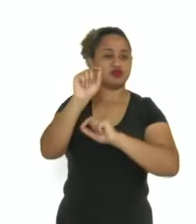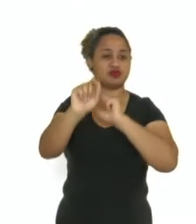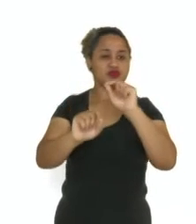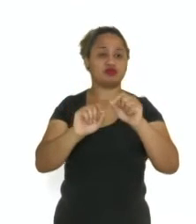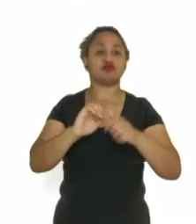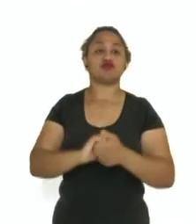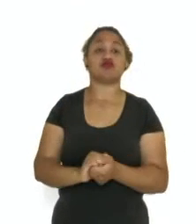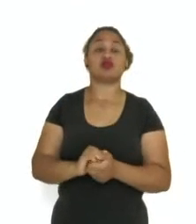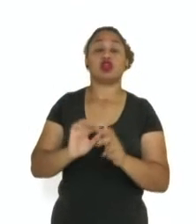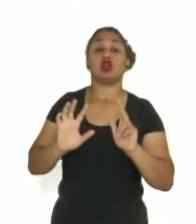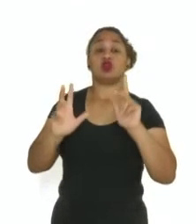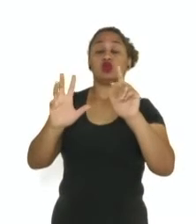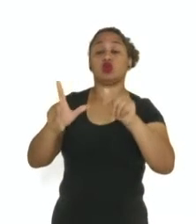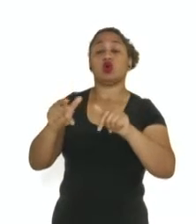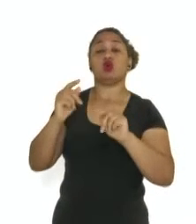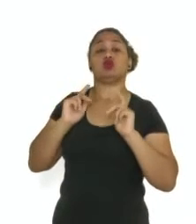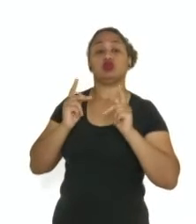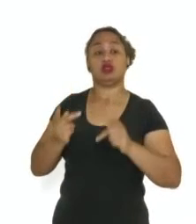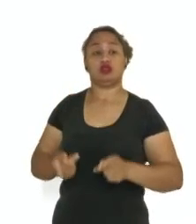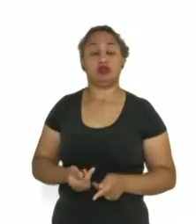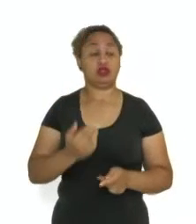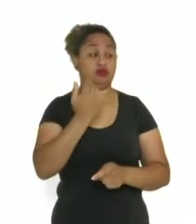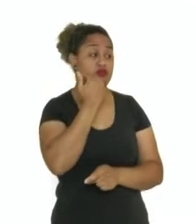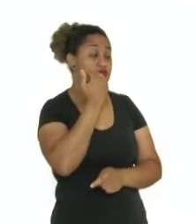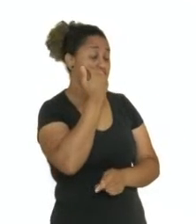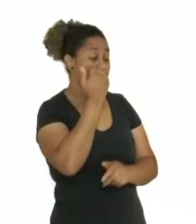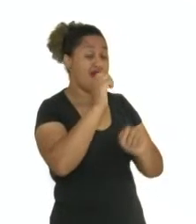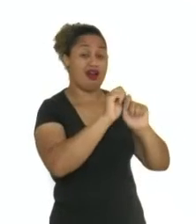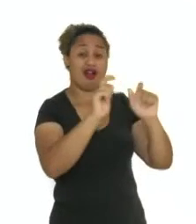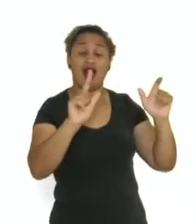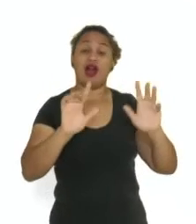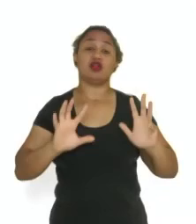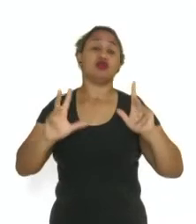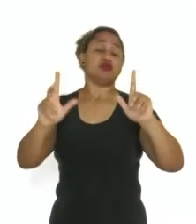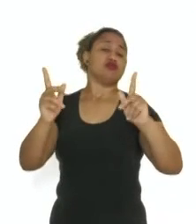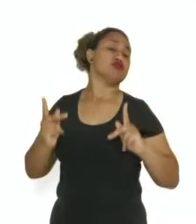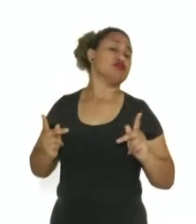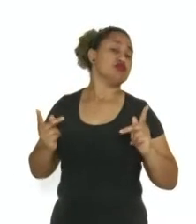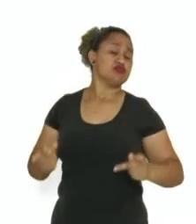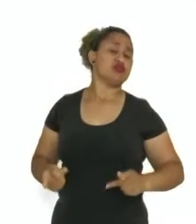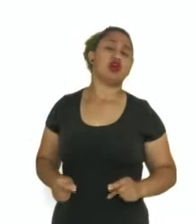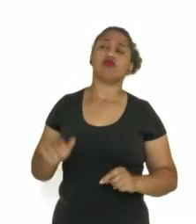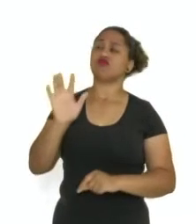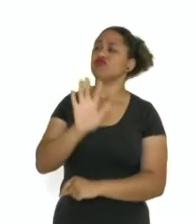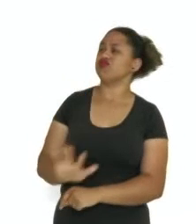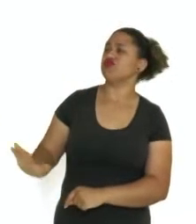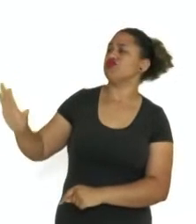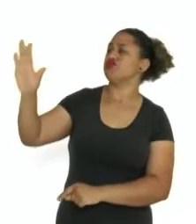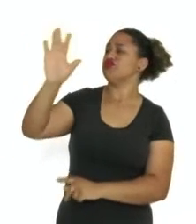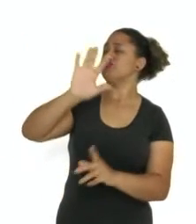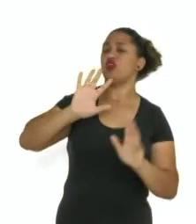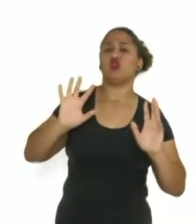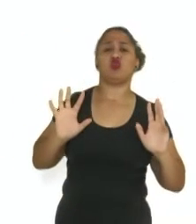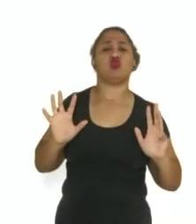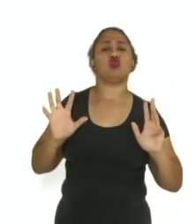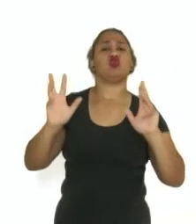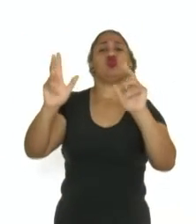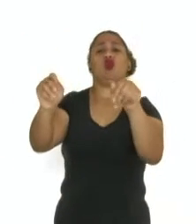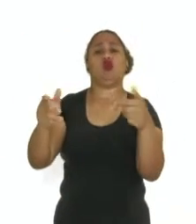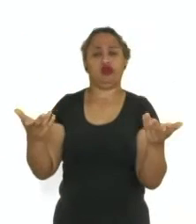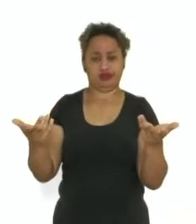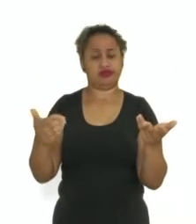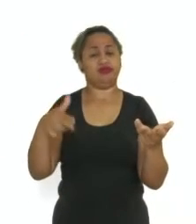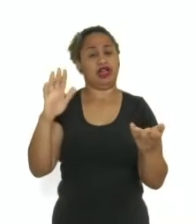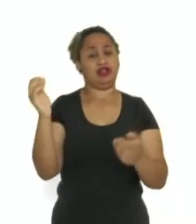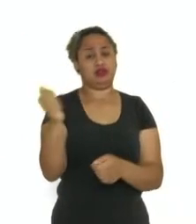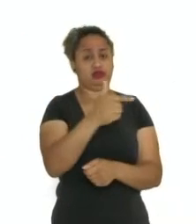nós temos todo ser humano e adolescente, é claro que todo ser humano é mais amplo, é mais genérico do que